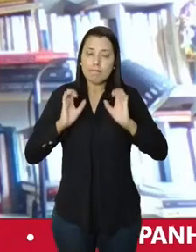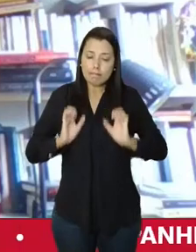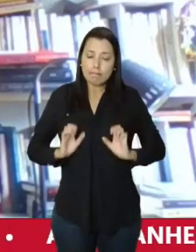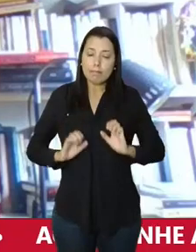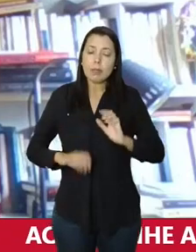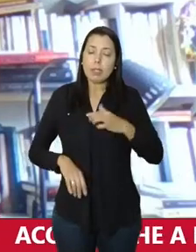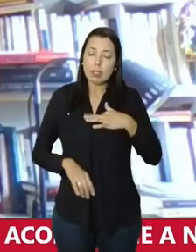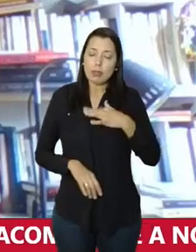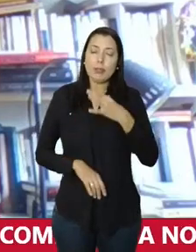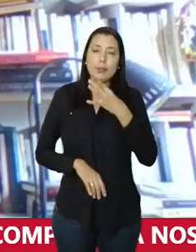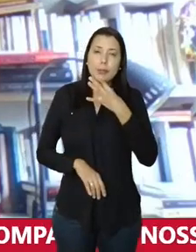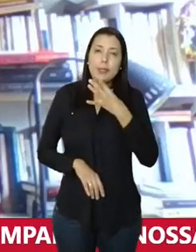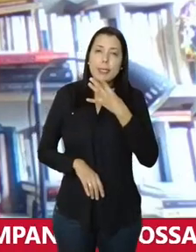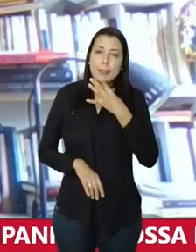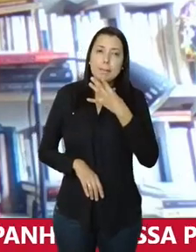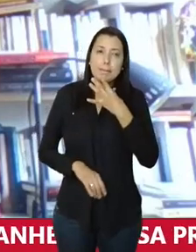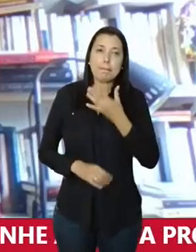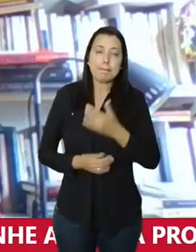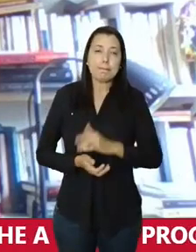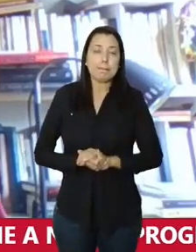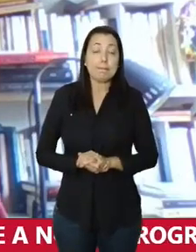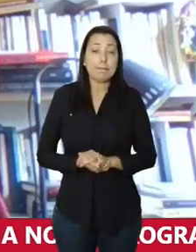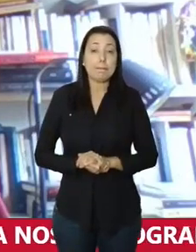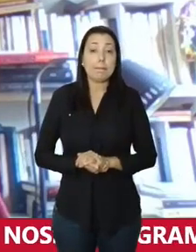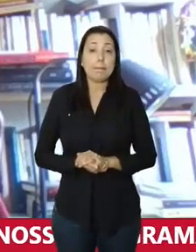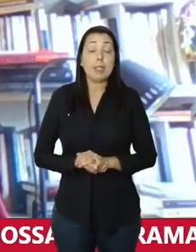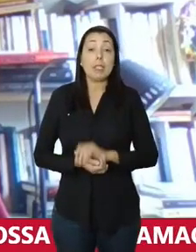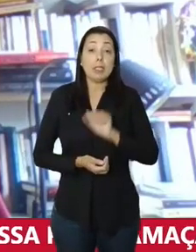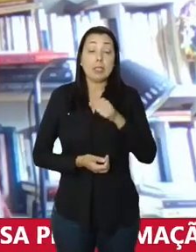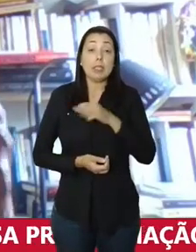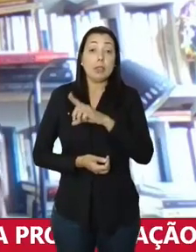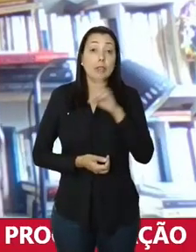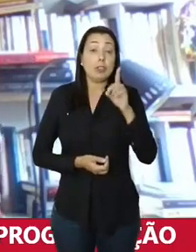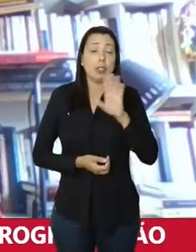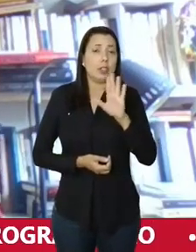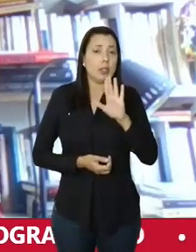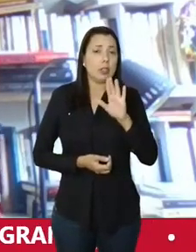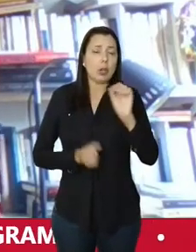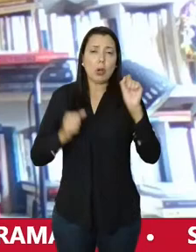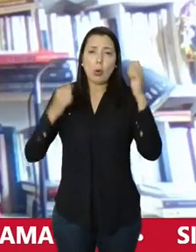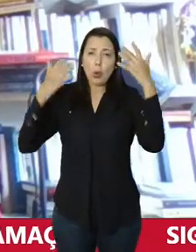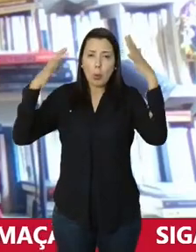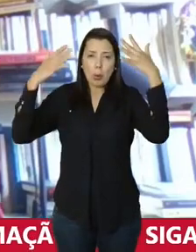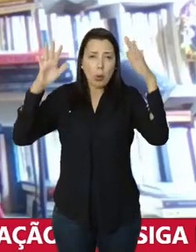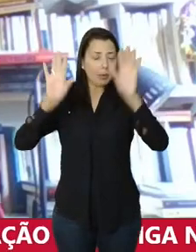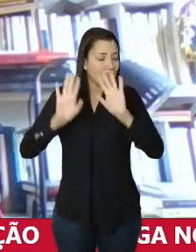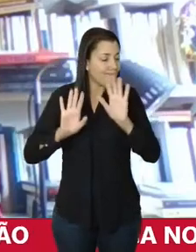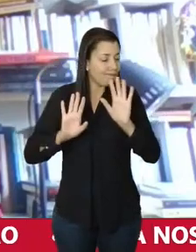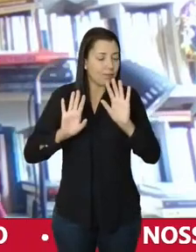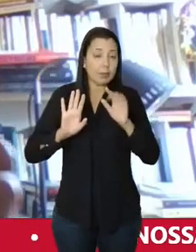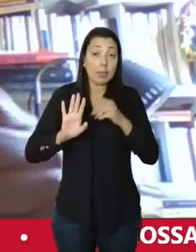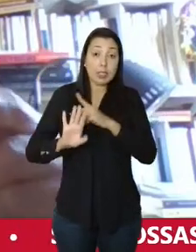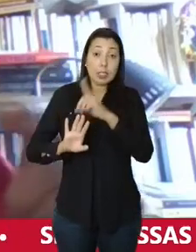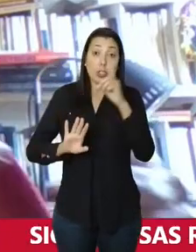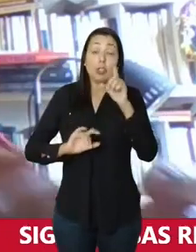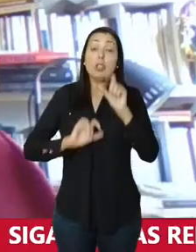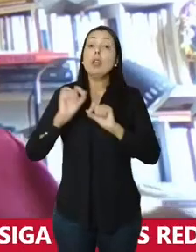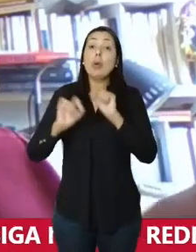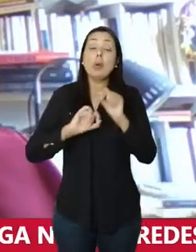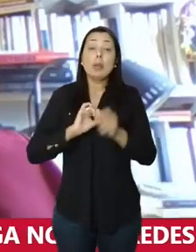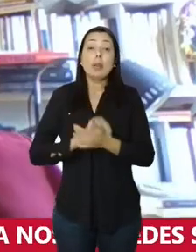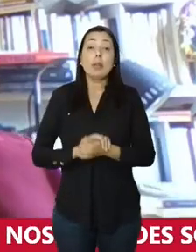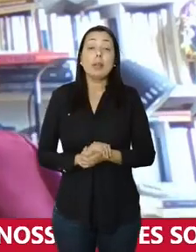já conheci. E esse dia não é de celebração. Esse dia é